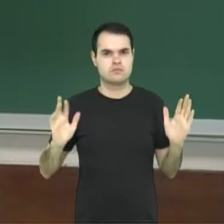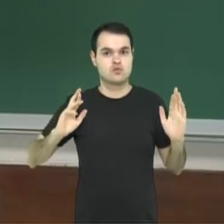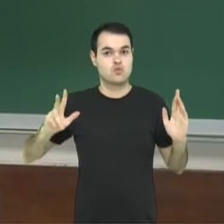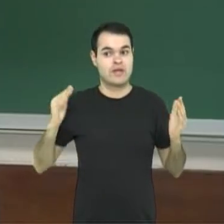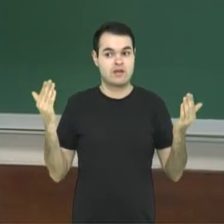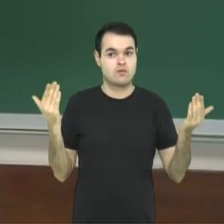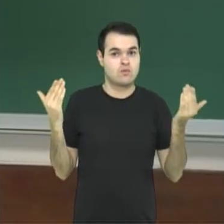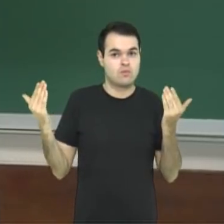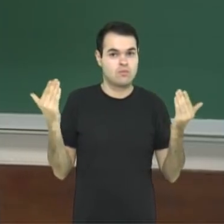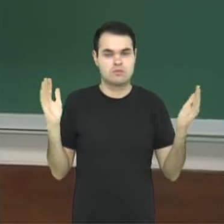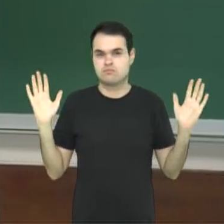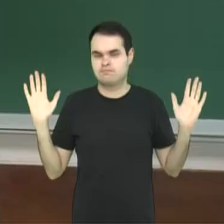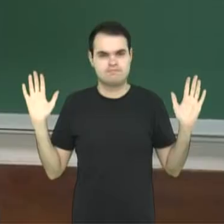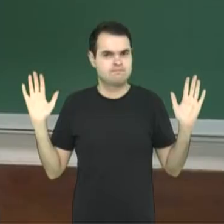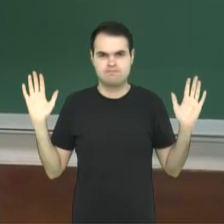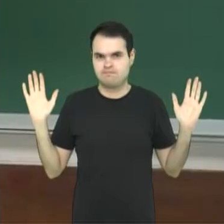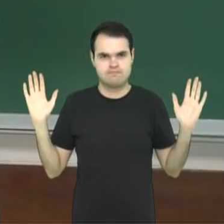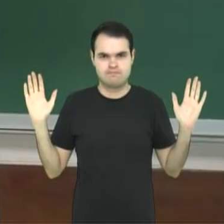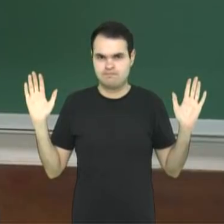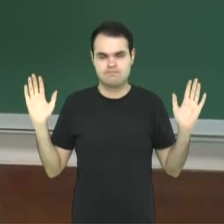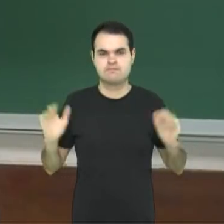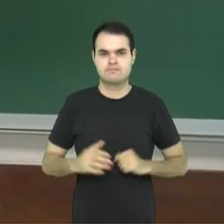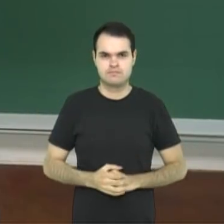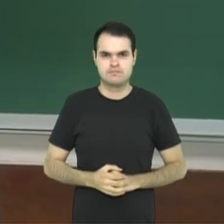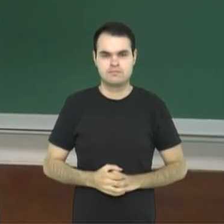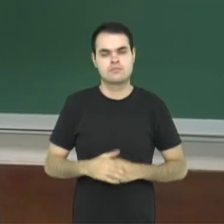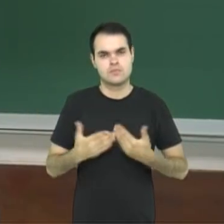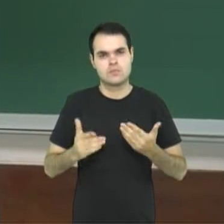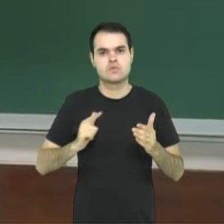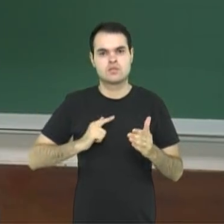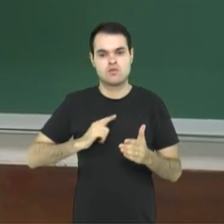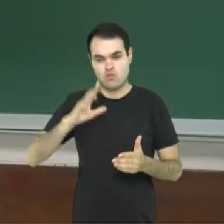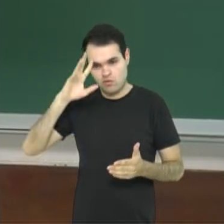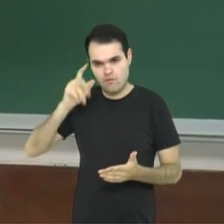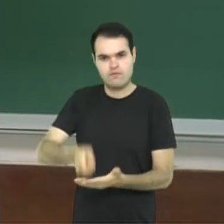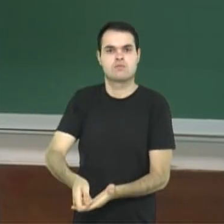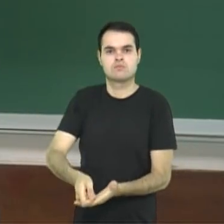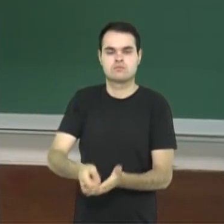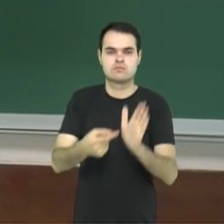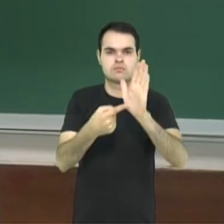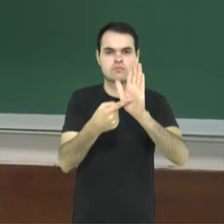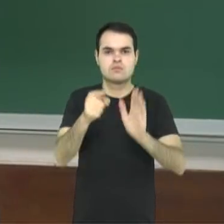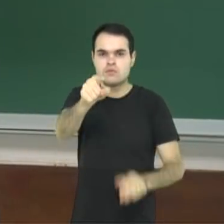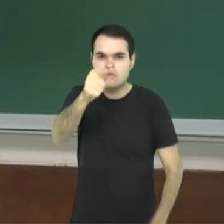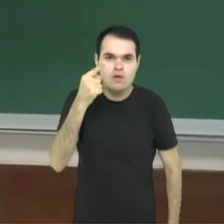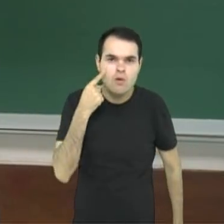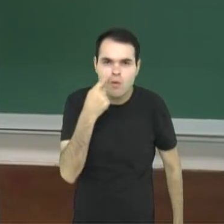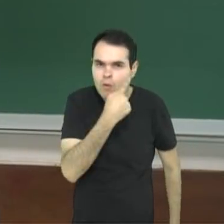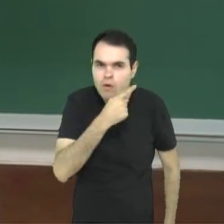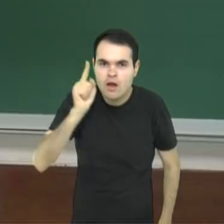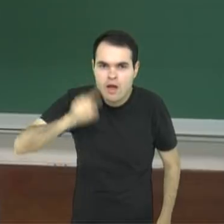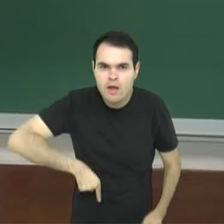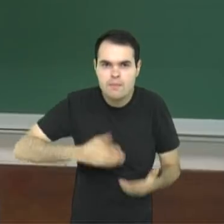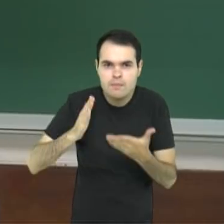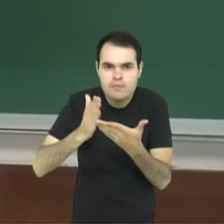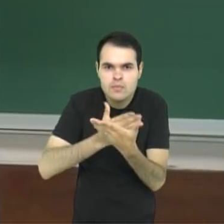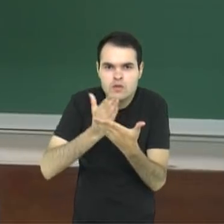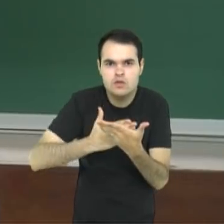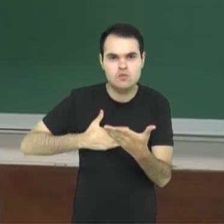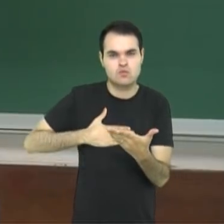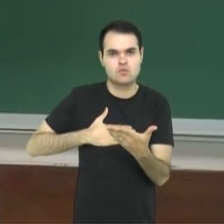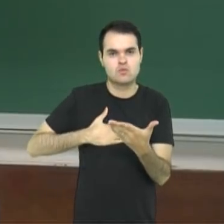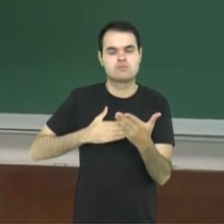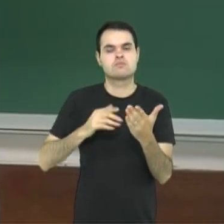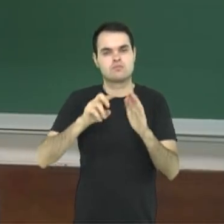elemento como estabelecendo uma comparação. Então, eu afirmo, teus olhos são meus livros, logo eu tenho uma